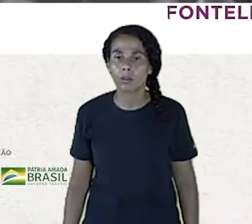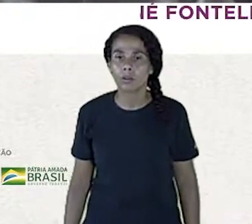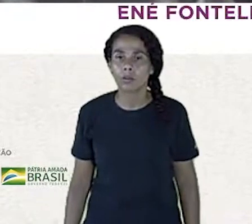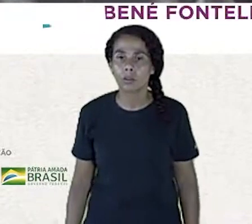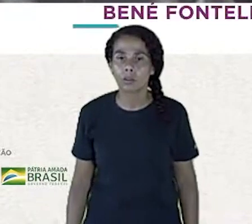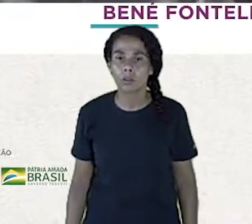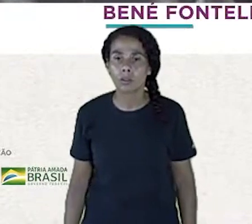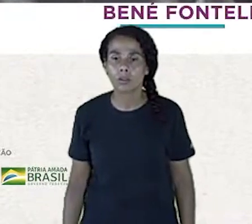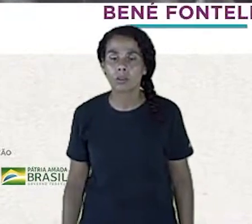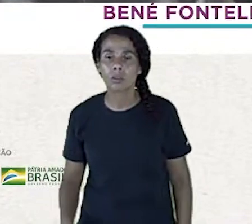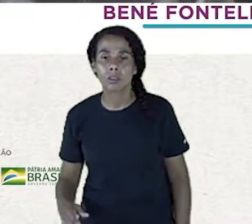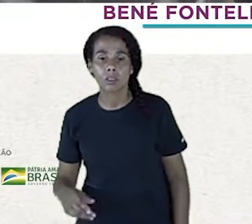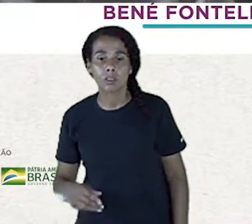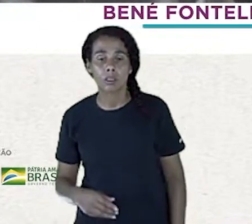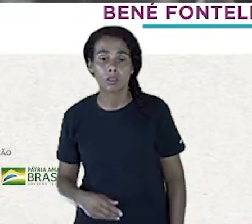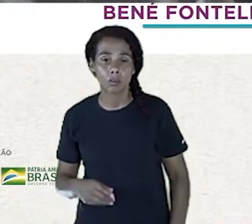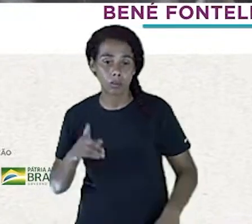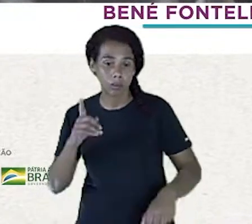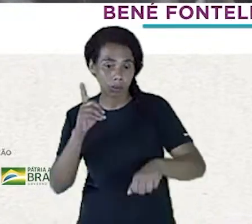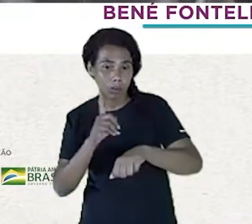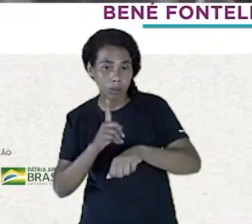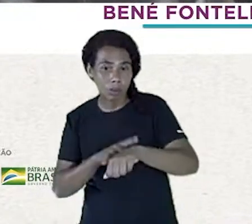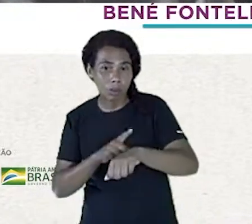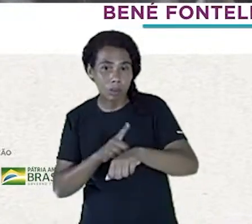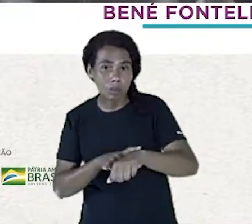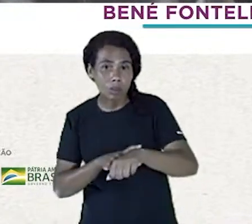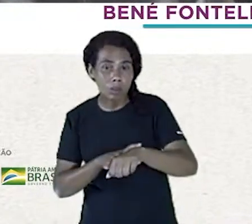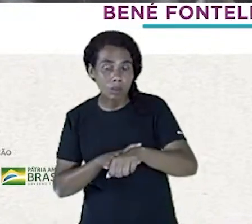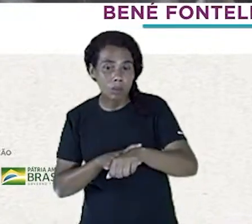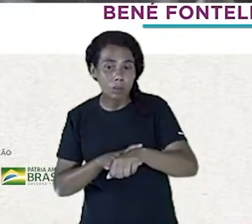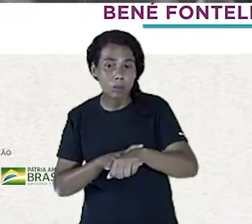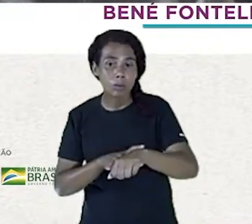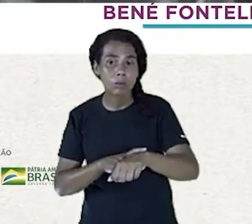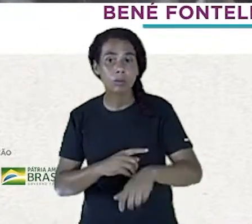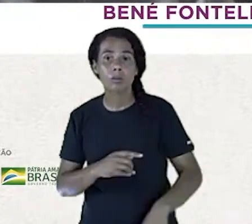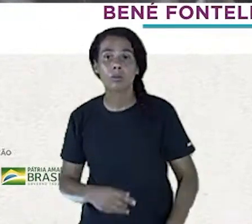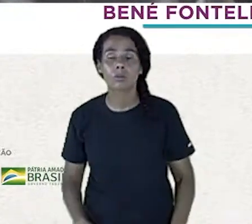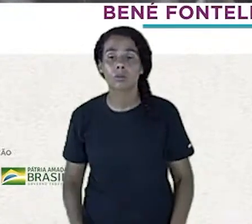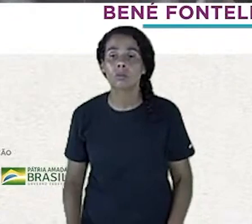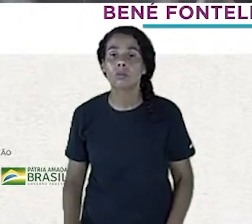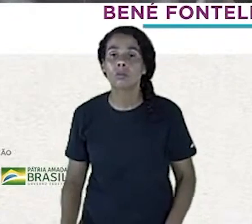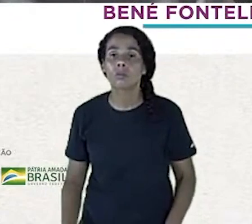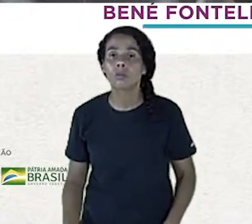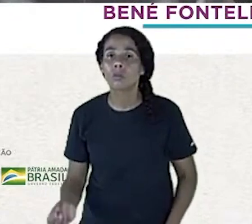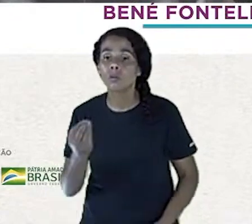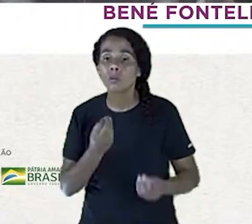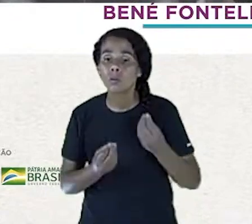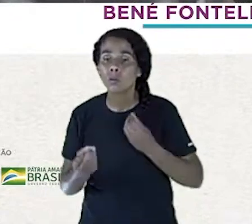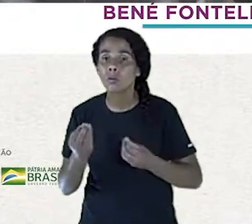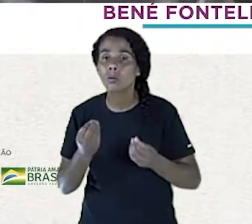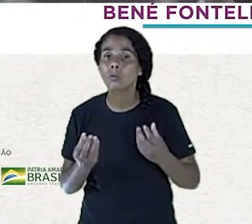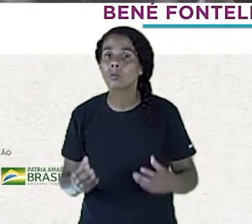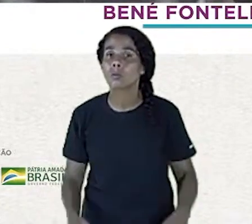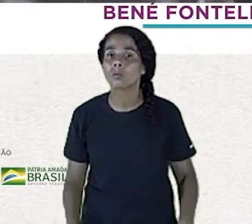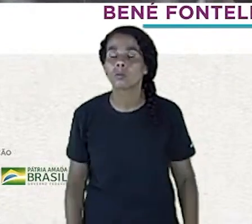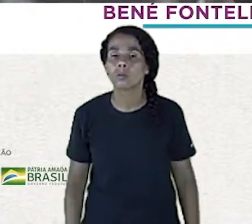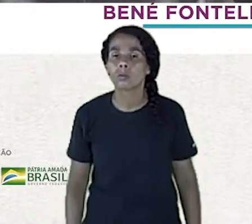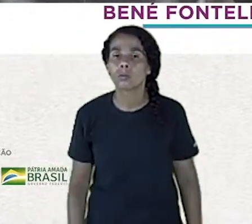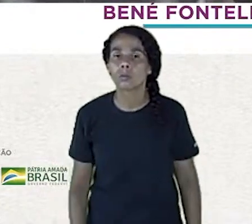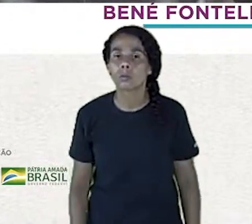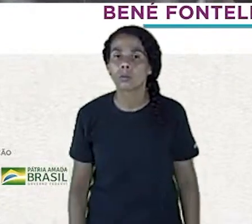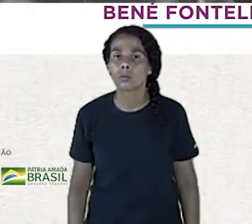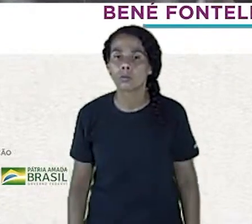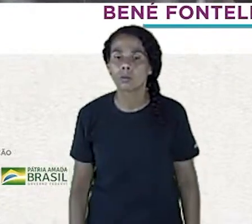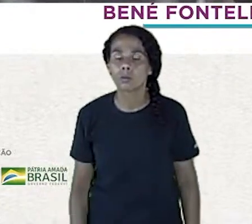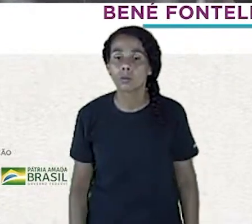impalpabilidade do próprio tempo, esse não poder saber, não poder dar conta daquilo que